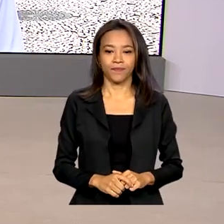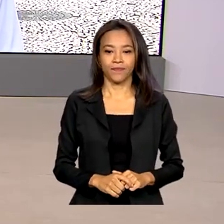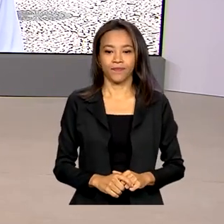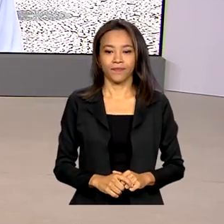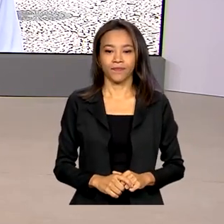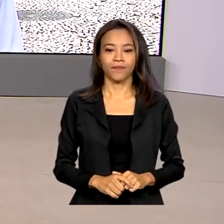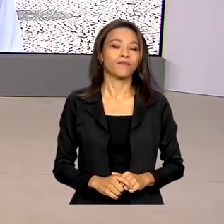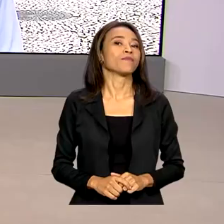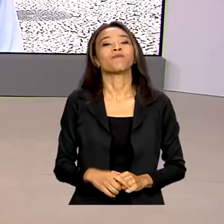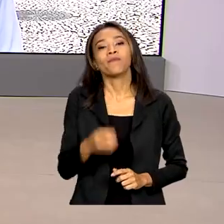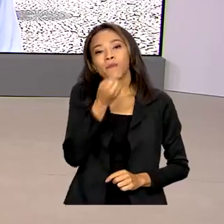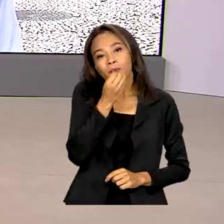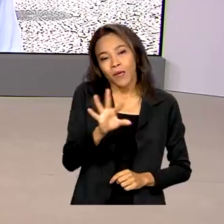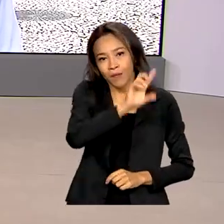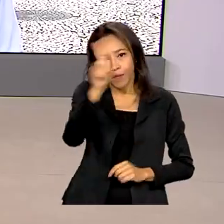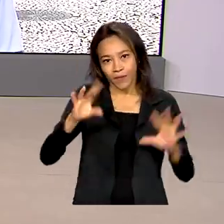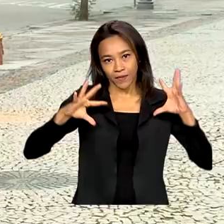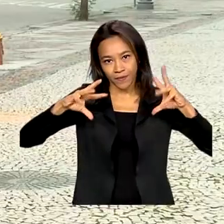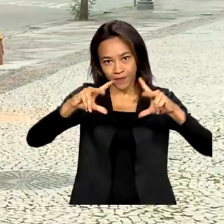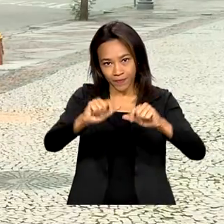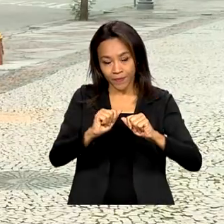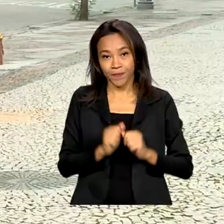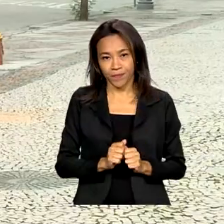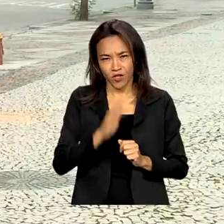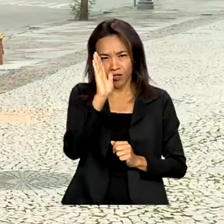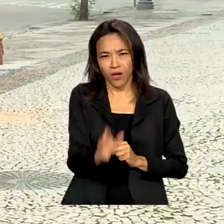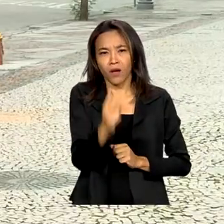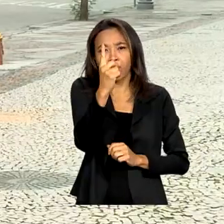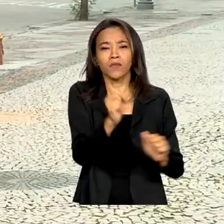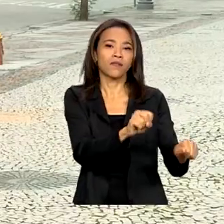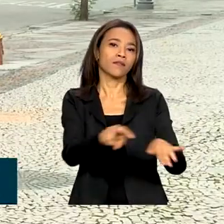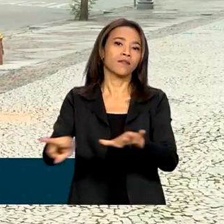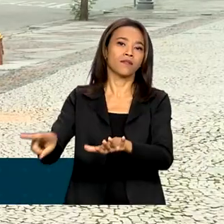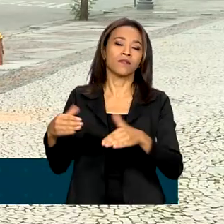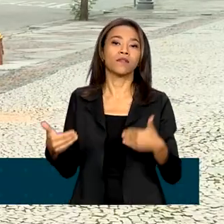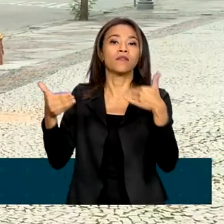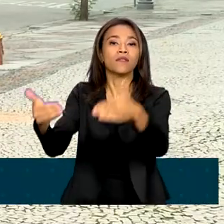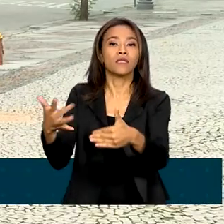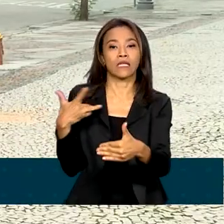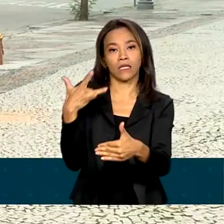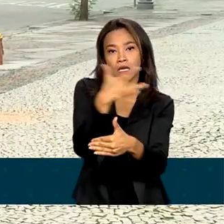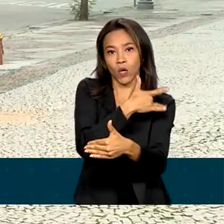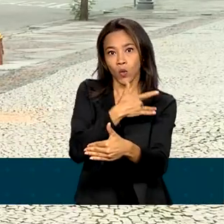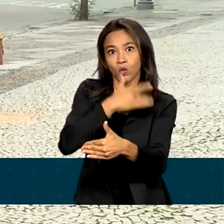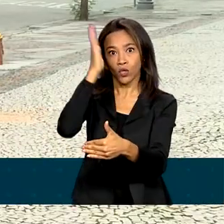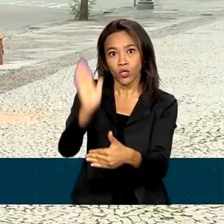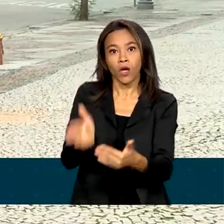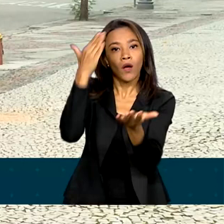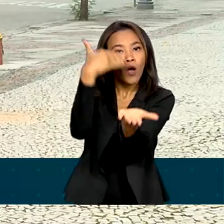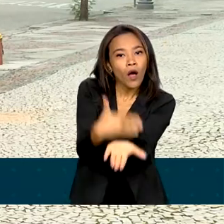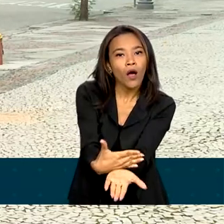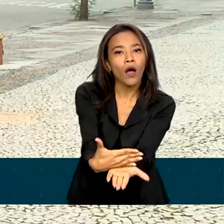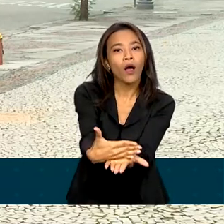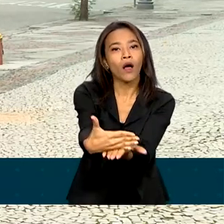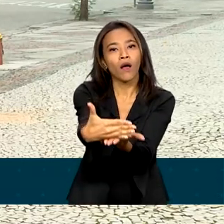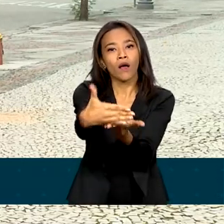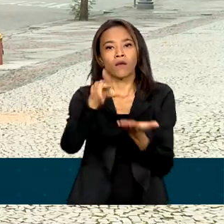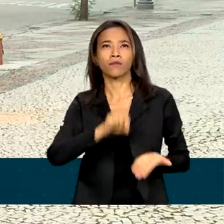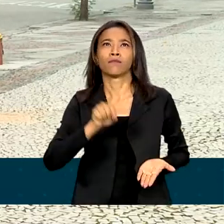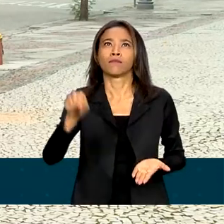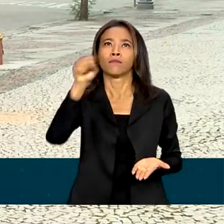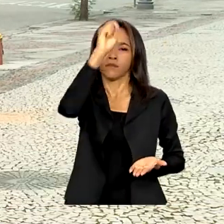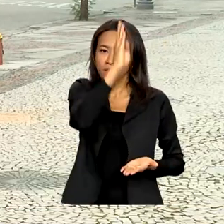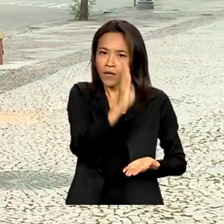Bom dia, Natália. Bom dia a todos. Faz uma semana que o Ministério da Saúde retomou, deu largada aí no Movimento Nacional pela